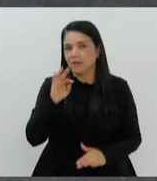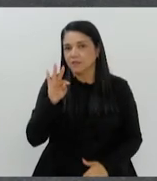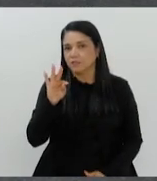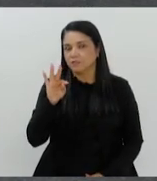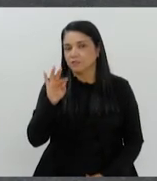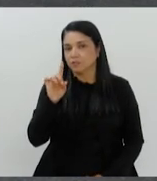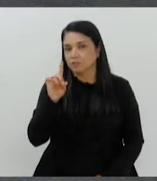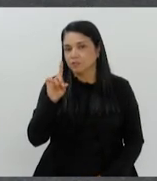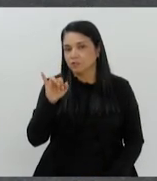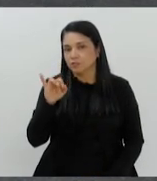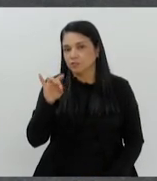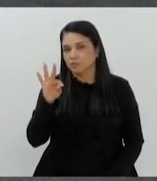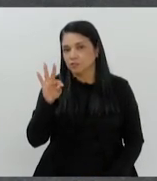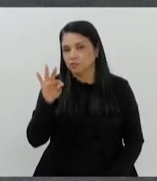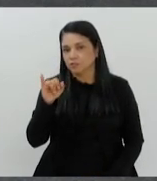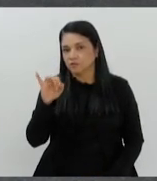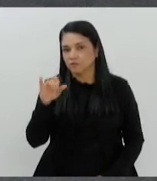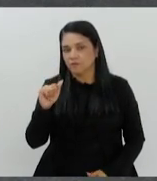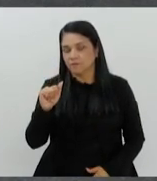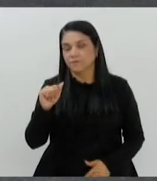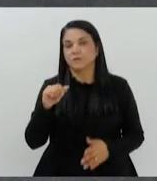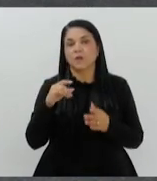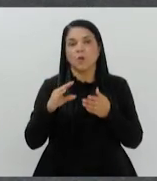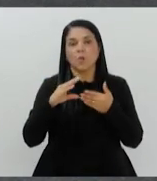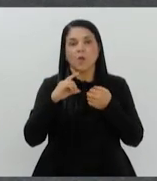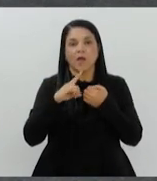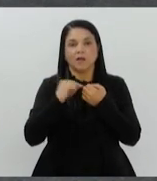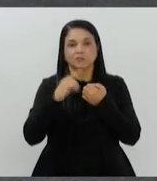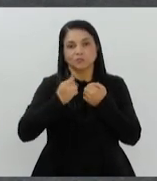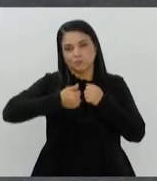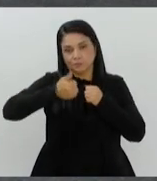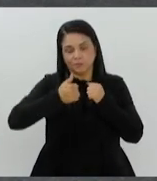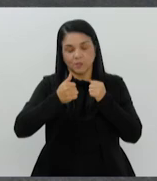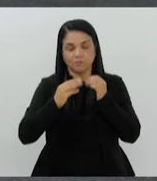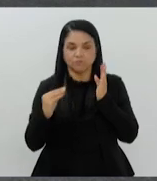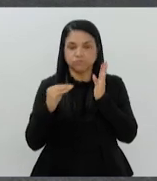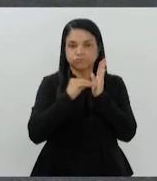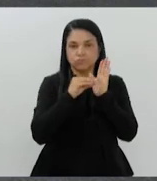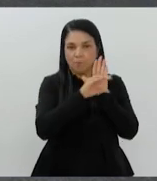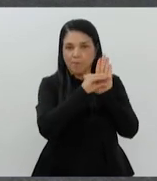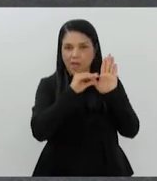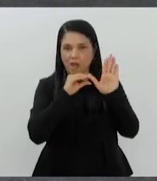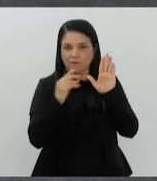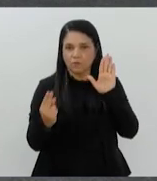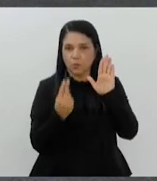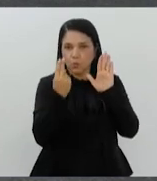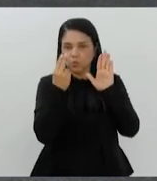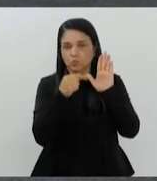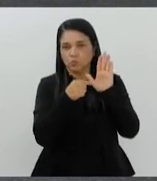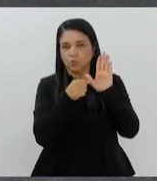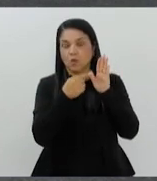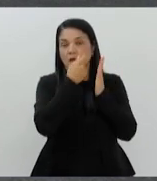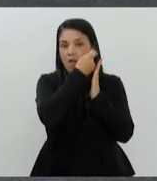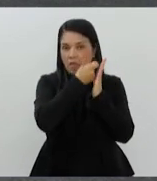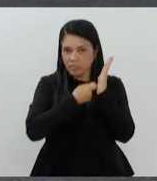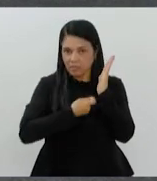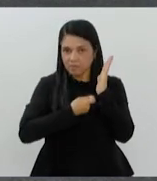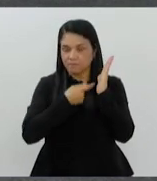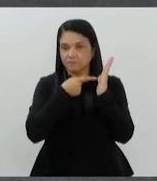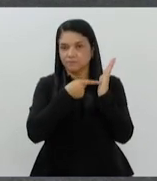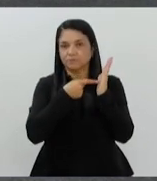ao artigo 1º, acrescentando um parágrafo único com a seguinte redação: